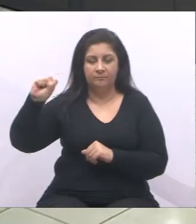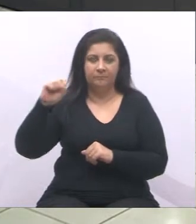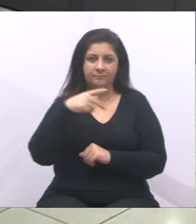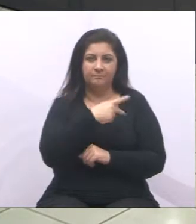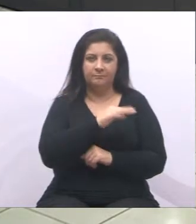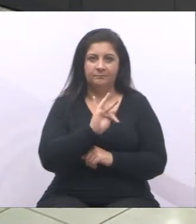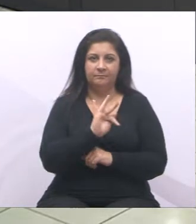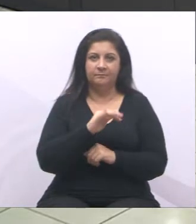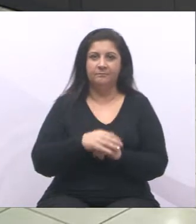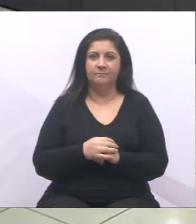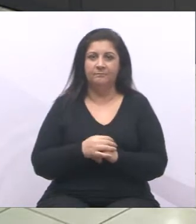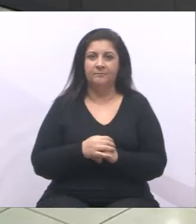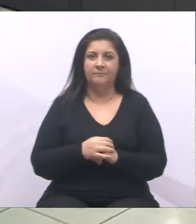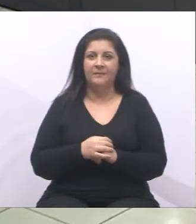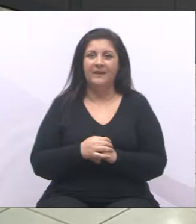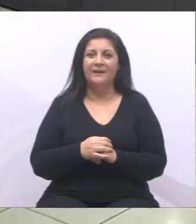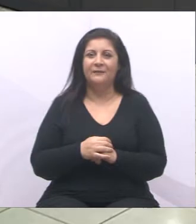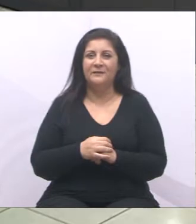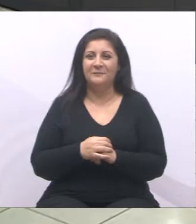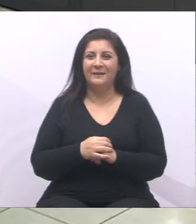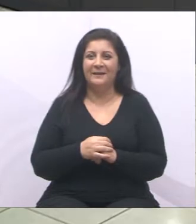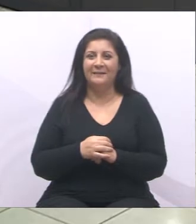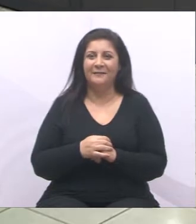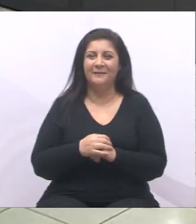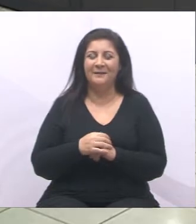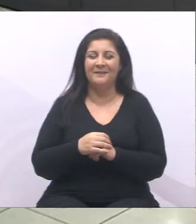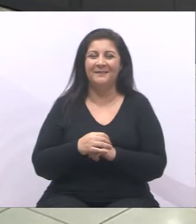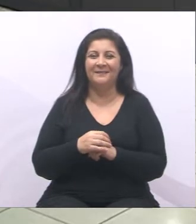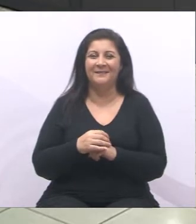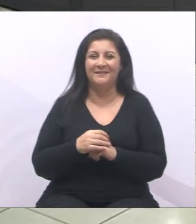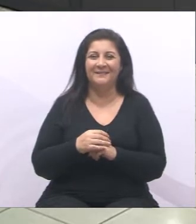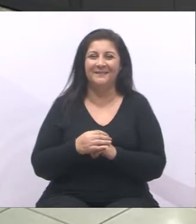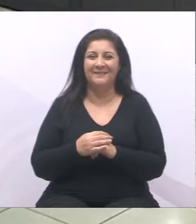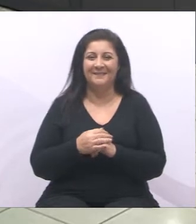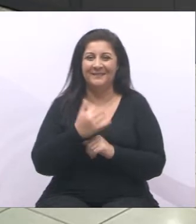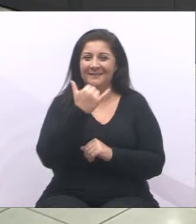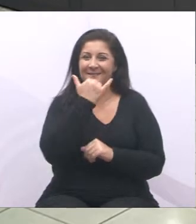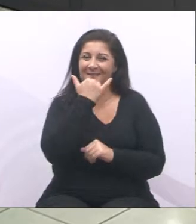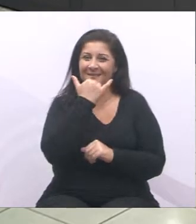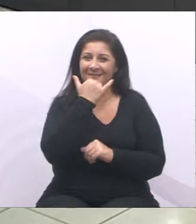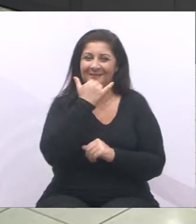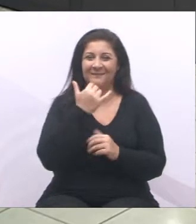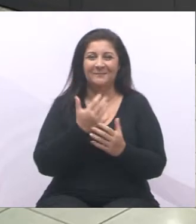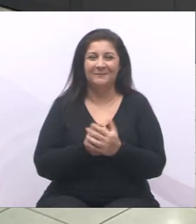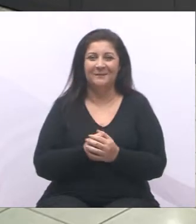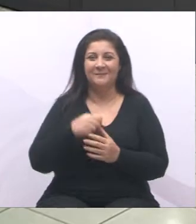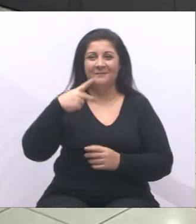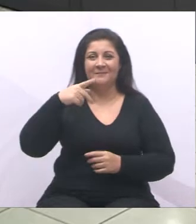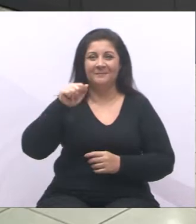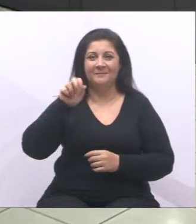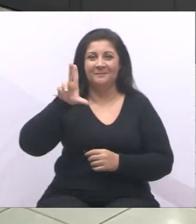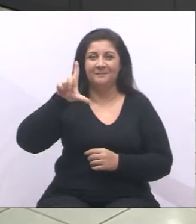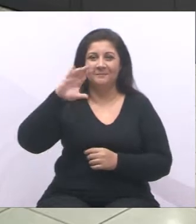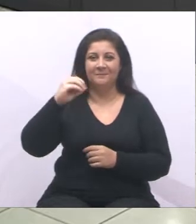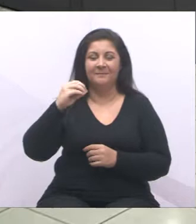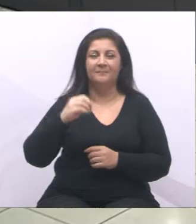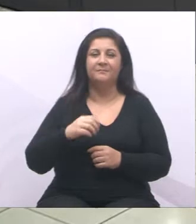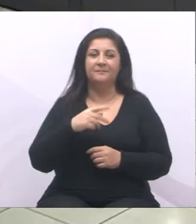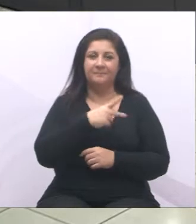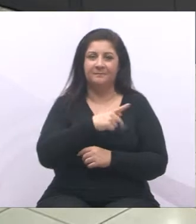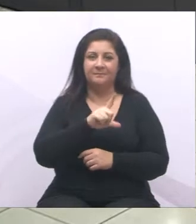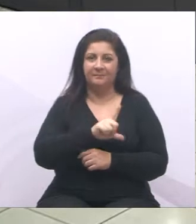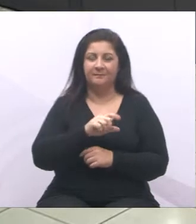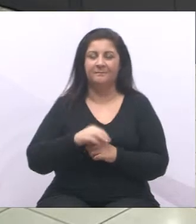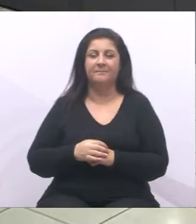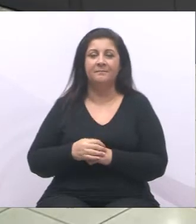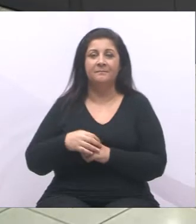Maria Amélia Machado Marcondes de Oliveira, do PSDB, Paulo Ferreira da Silva, do PL, Paulo